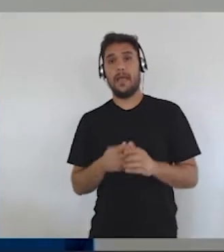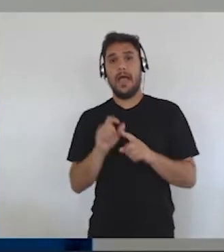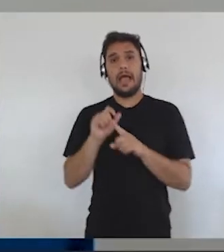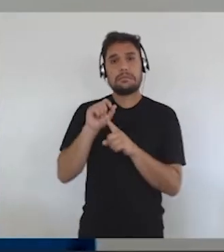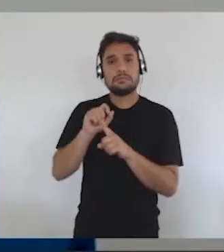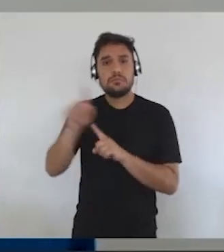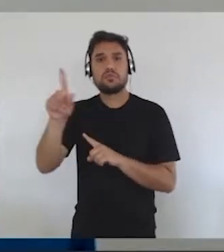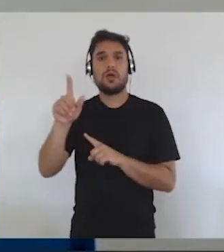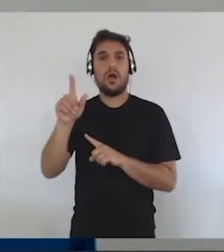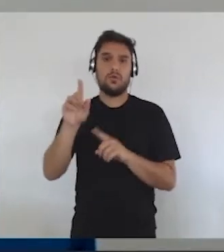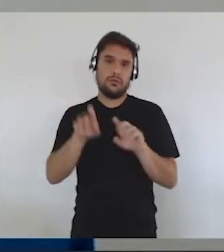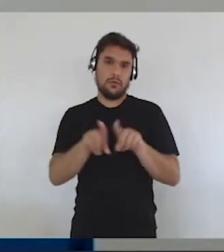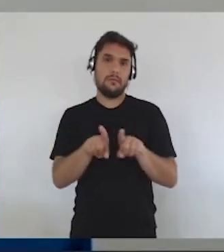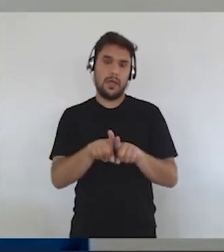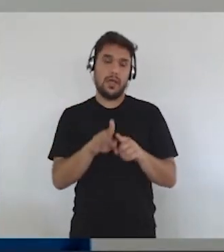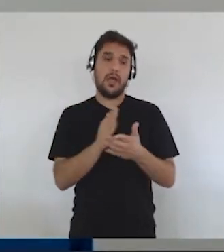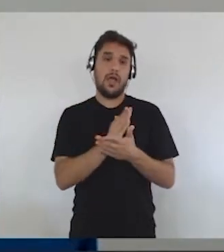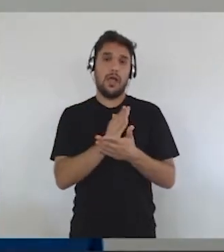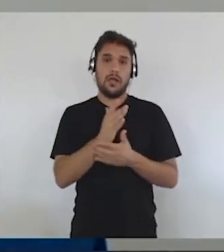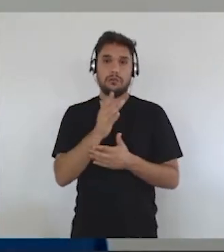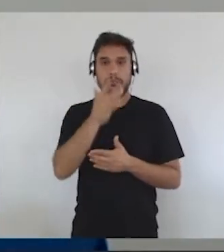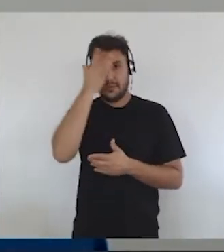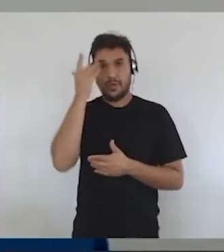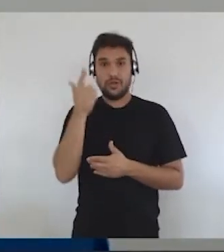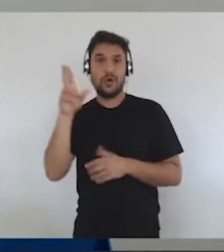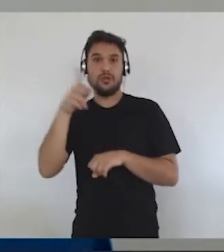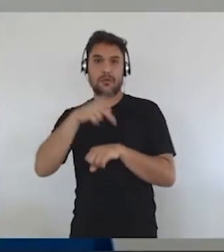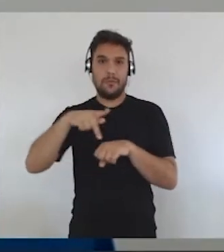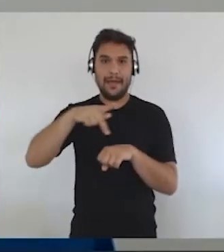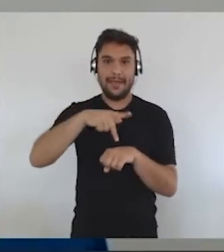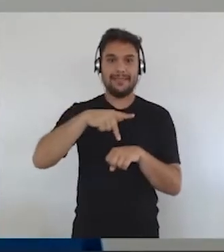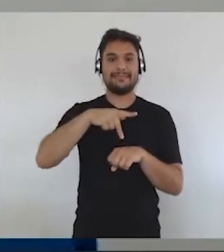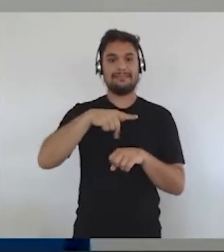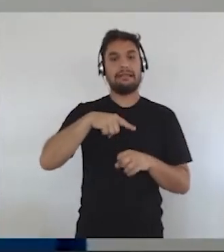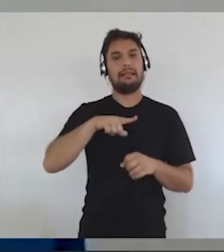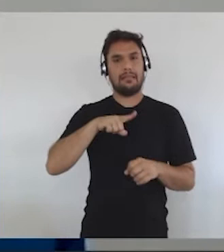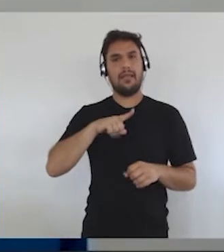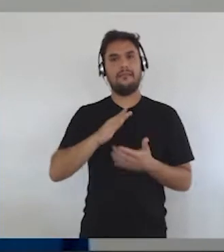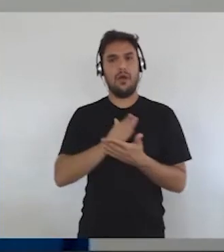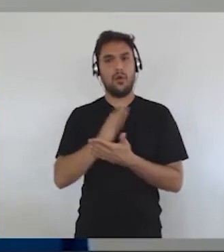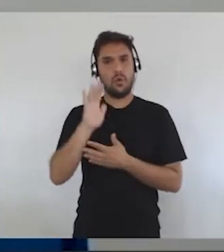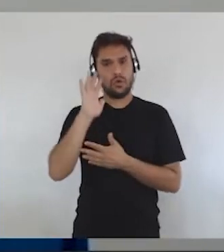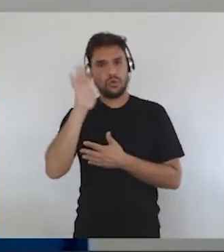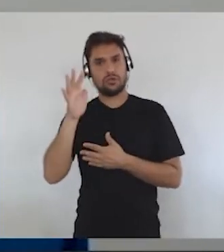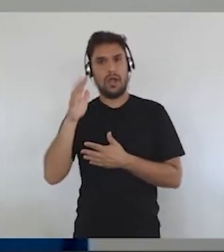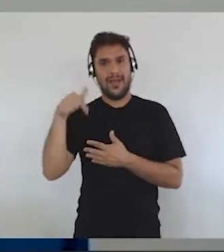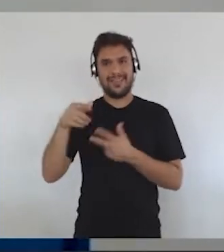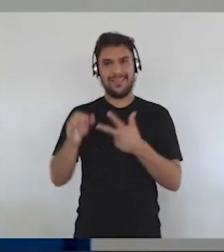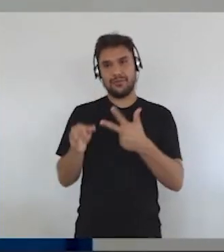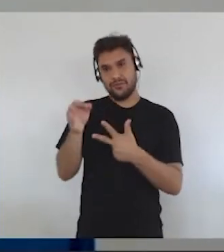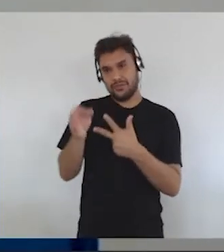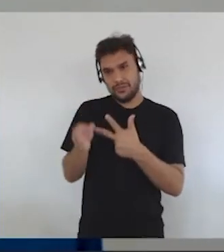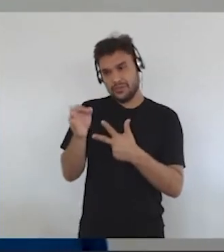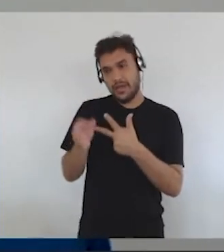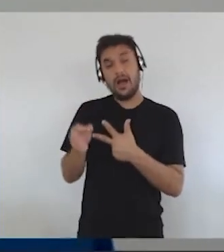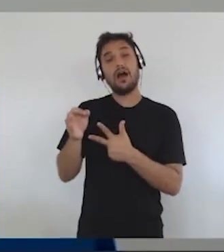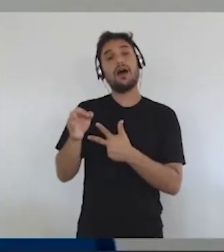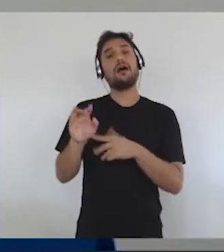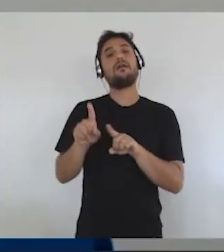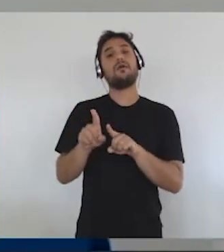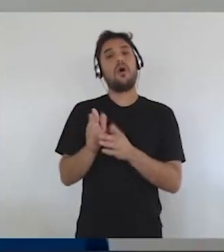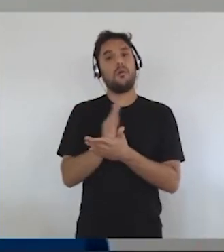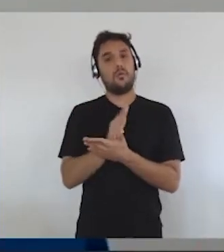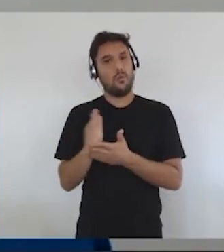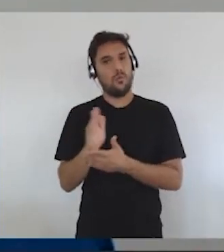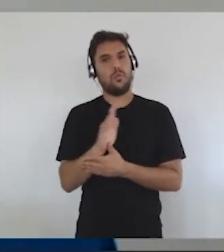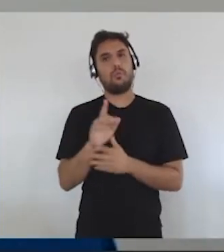expulsão de estrangeiros, não é? Inclusive decisões tomadas no âmbito do judiciário brasileiro que se